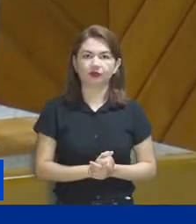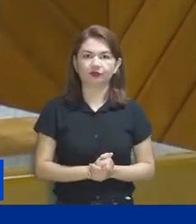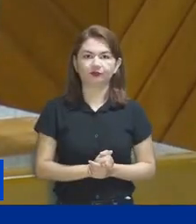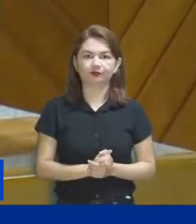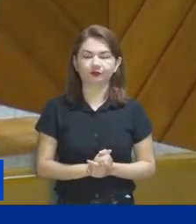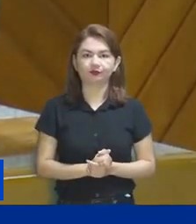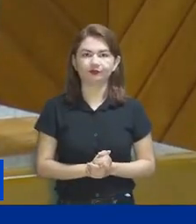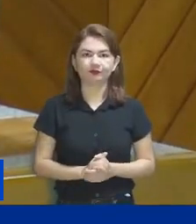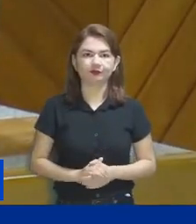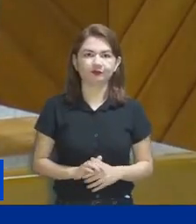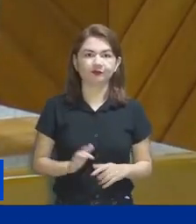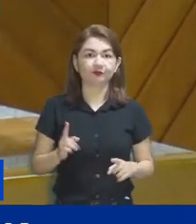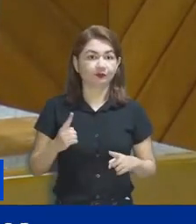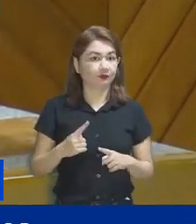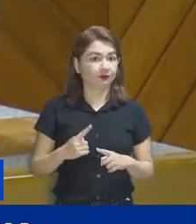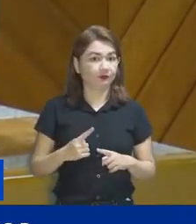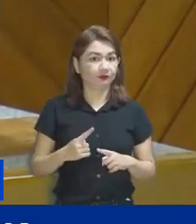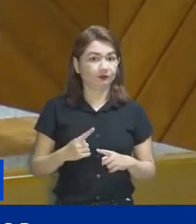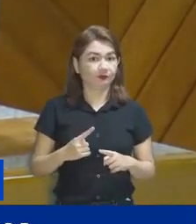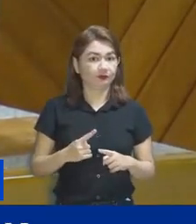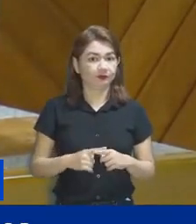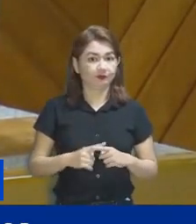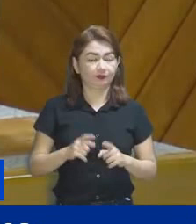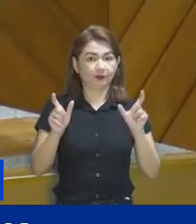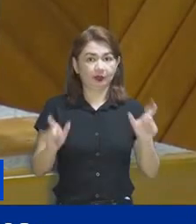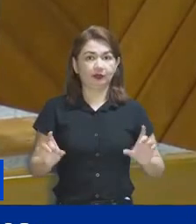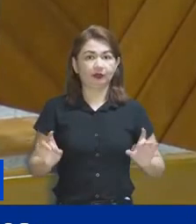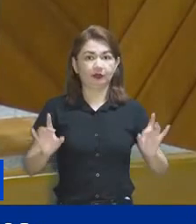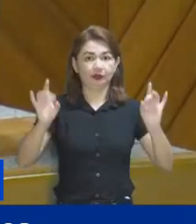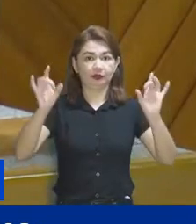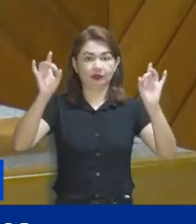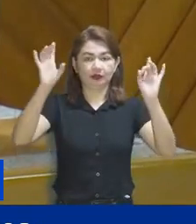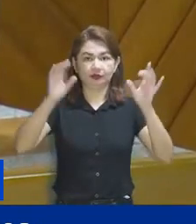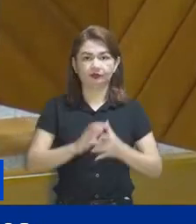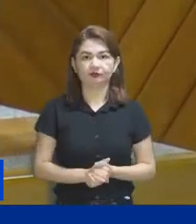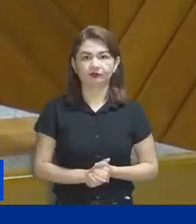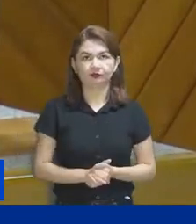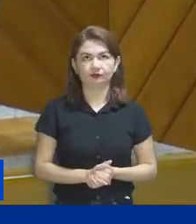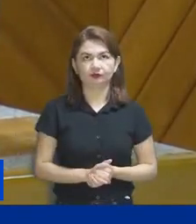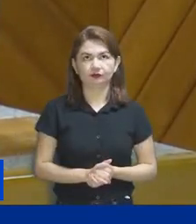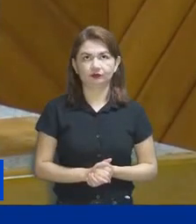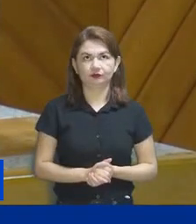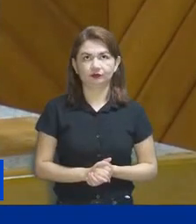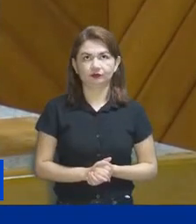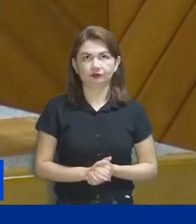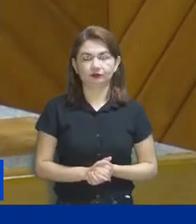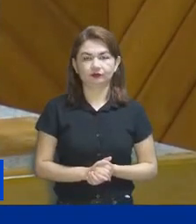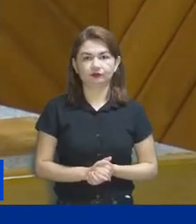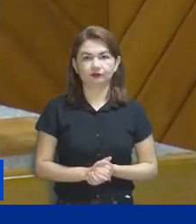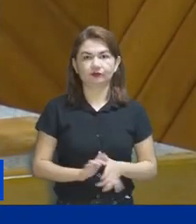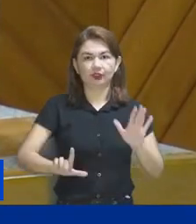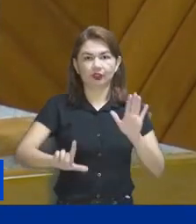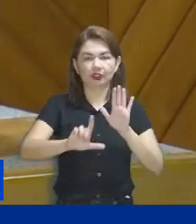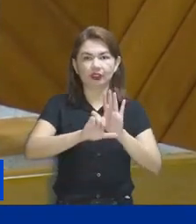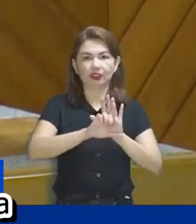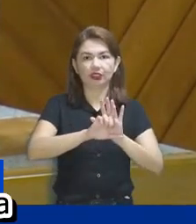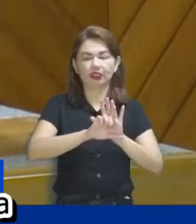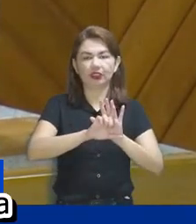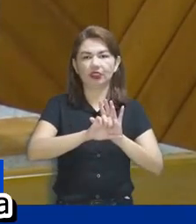que a representação especial, que se fundamenta no 41A da lei